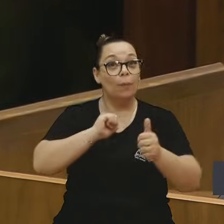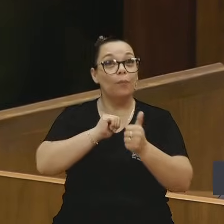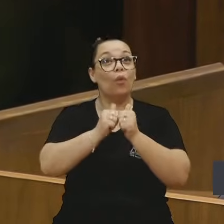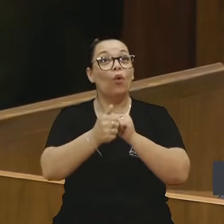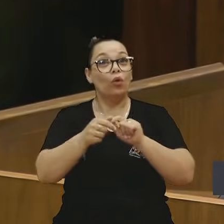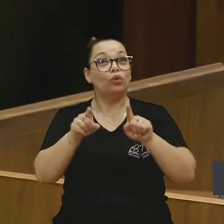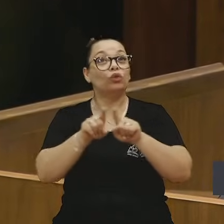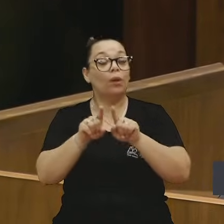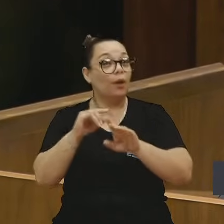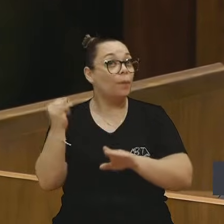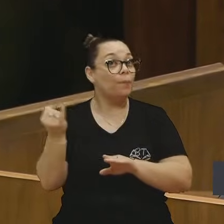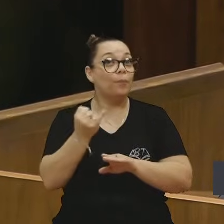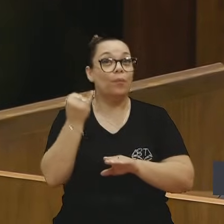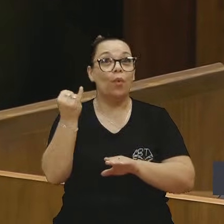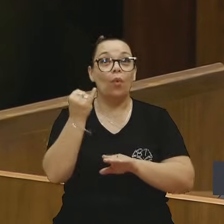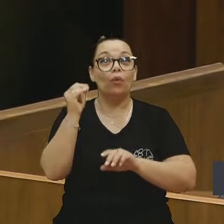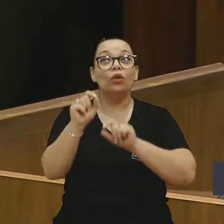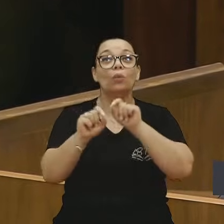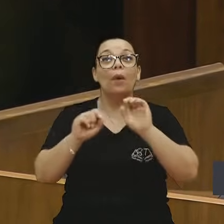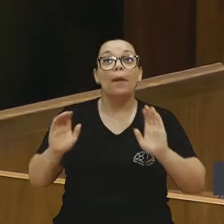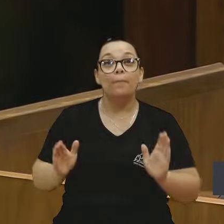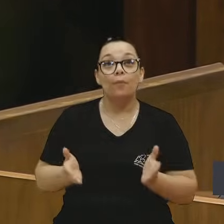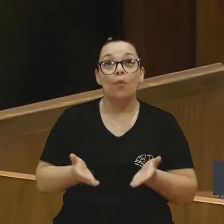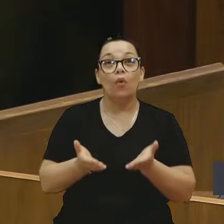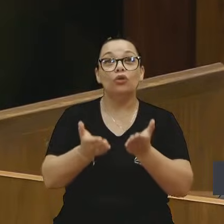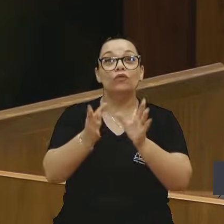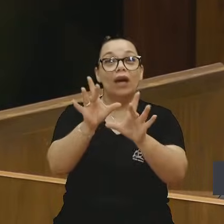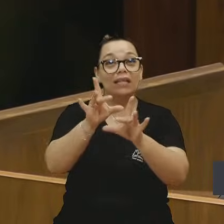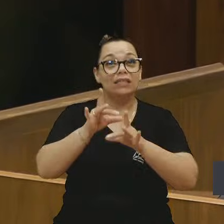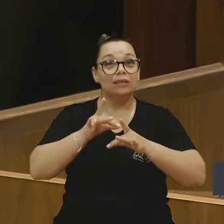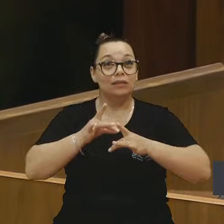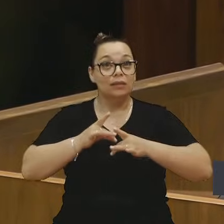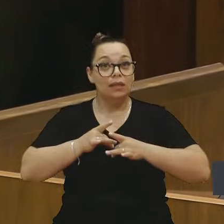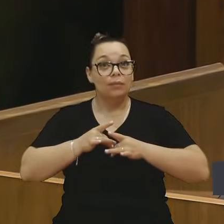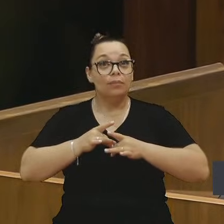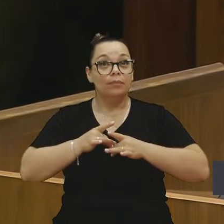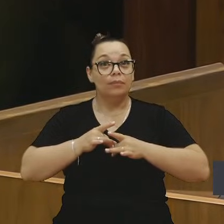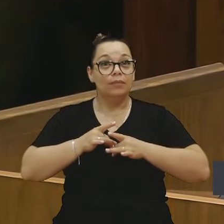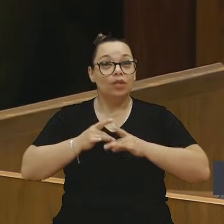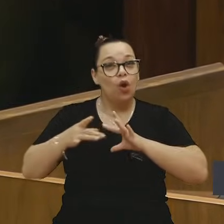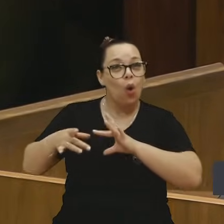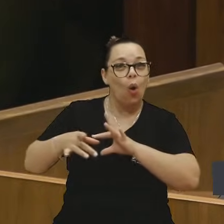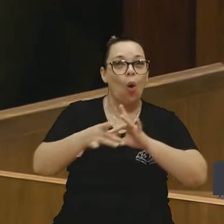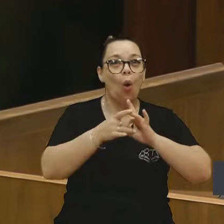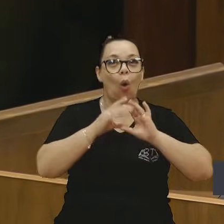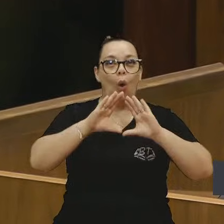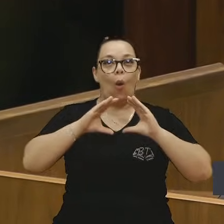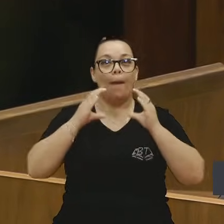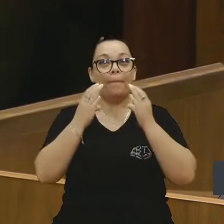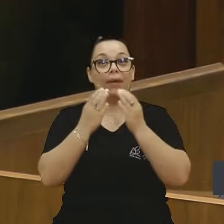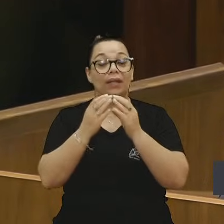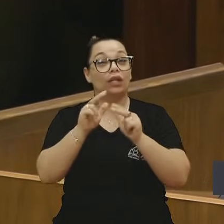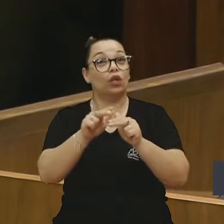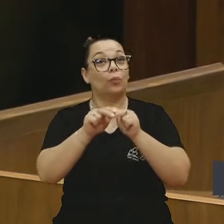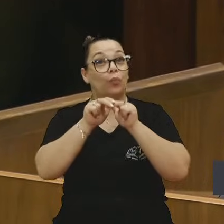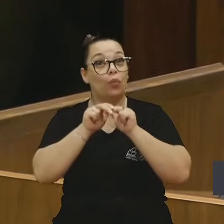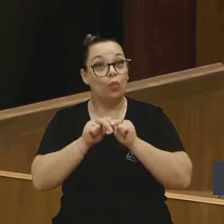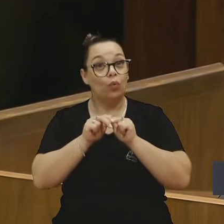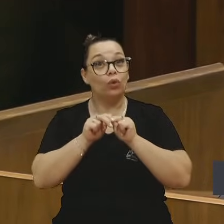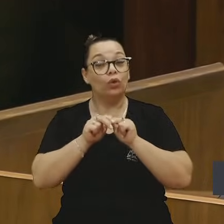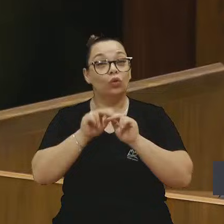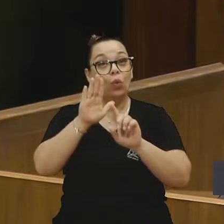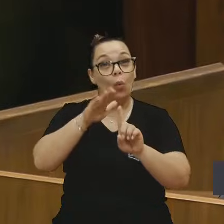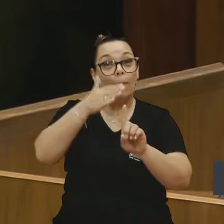são essenciais para motivar, inspirar e engajar a comunidade. Por esta razão, o